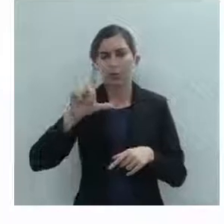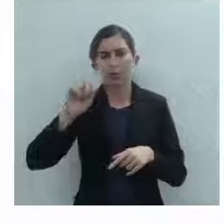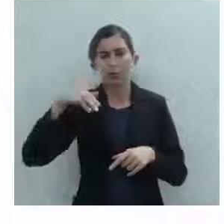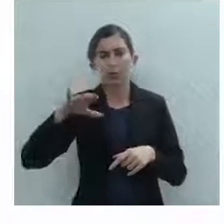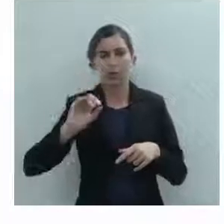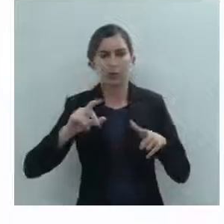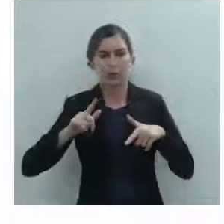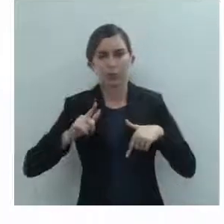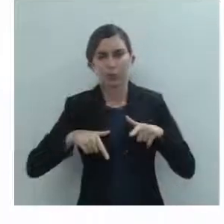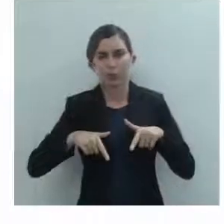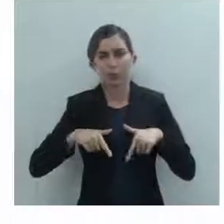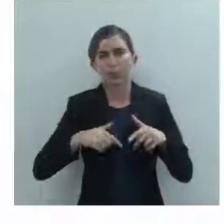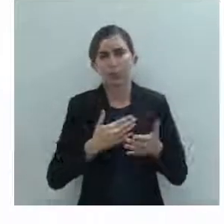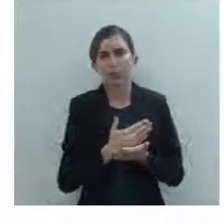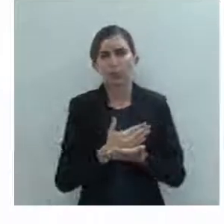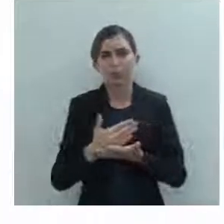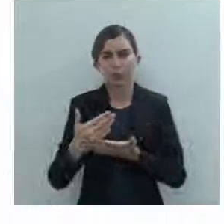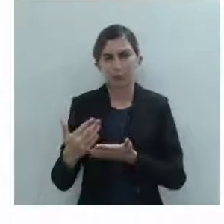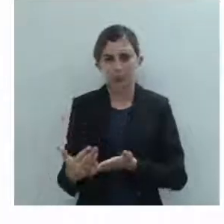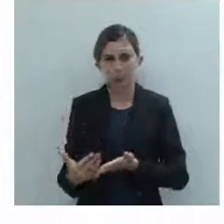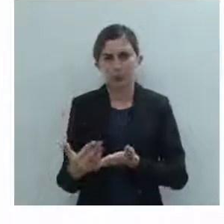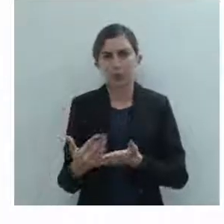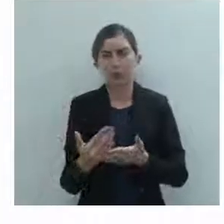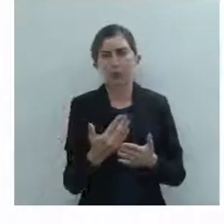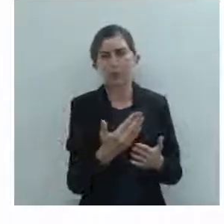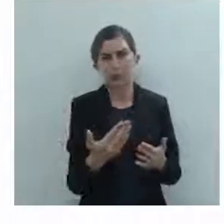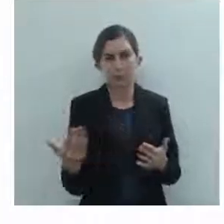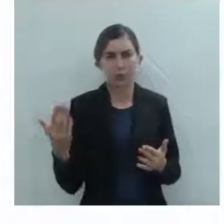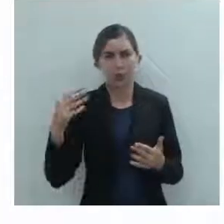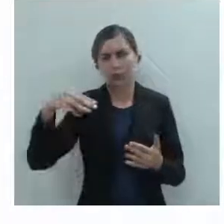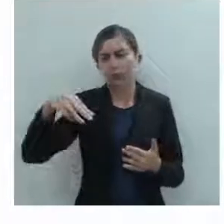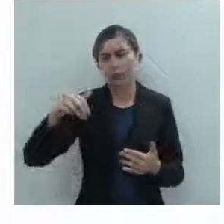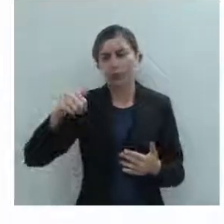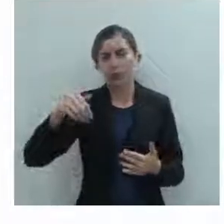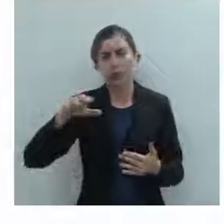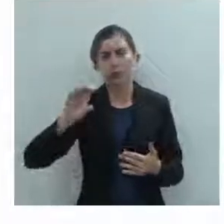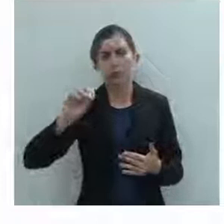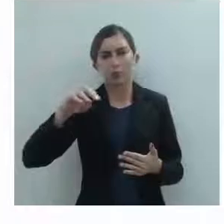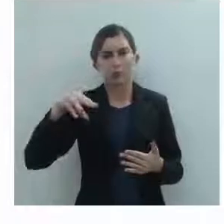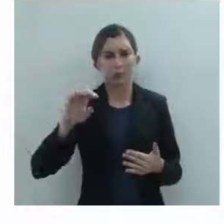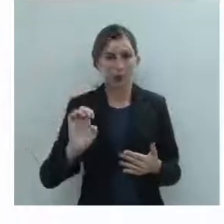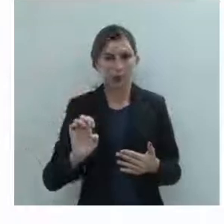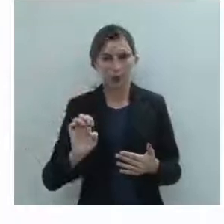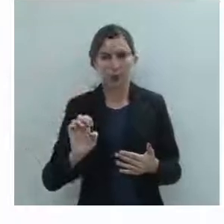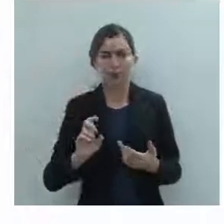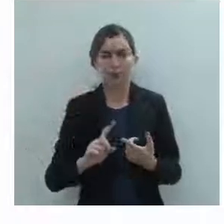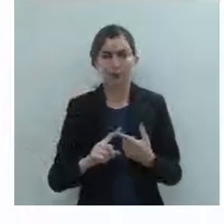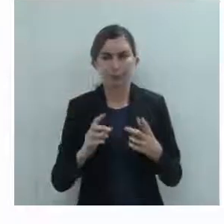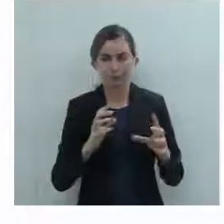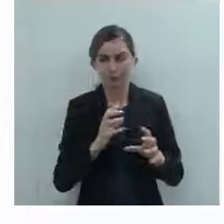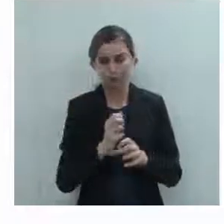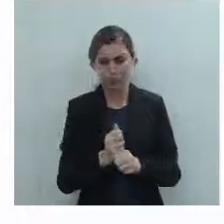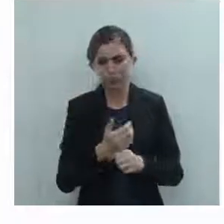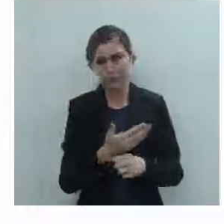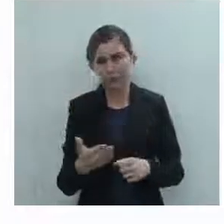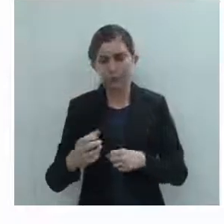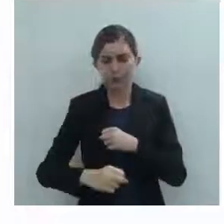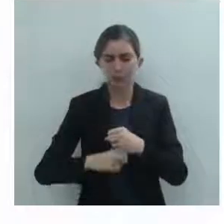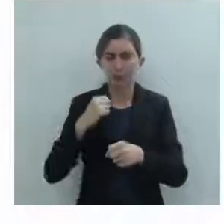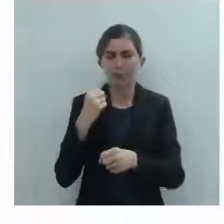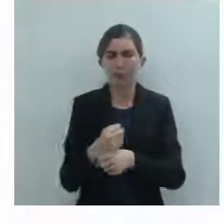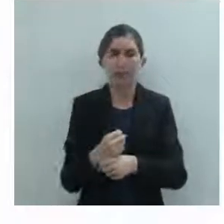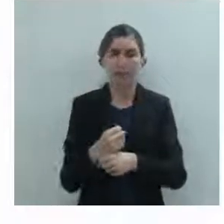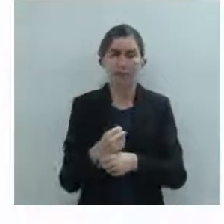que é iniciado a partir da hégira a fuga de Maomé da cidade de Meca para Medina no